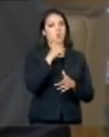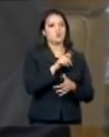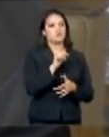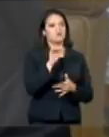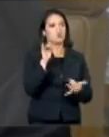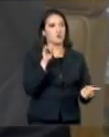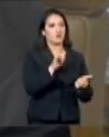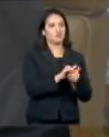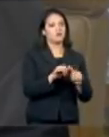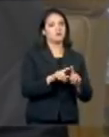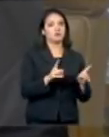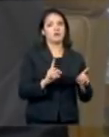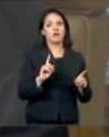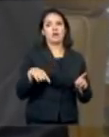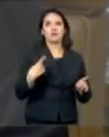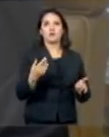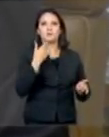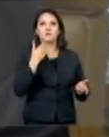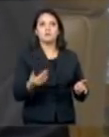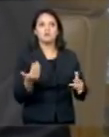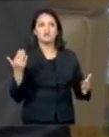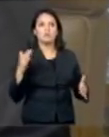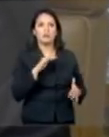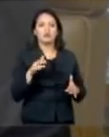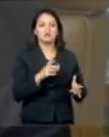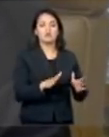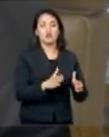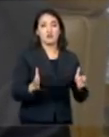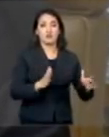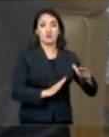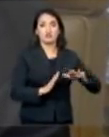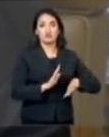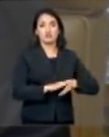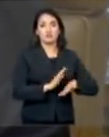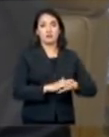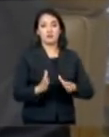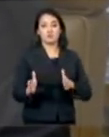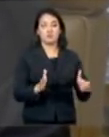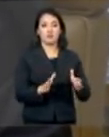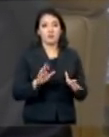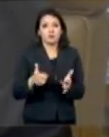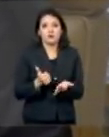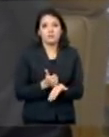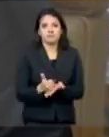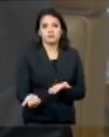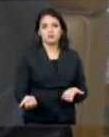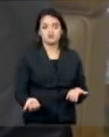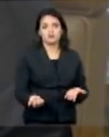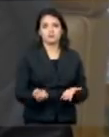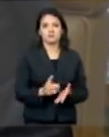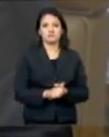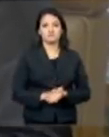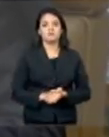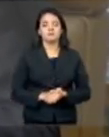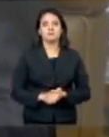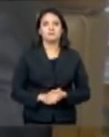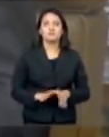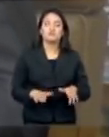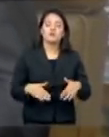vai até o ministro celso de mello que ativa nos termos do artigo do caput do artigo 54 da lei